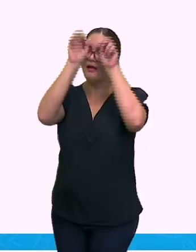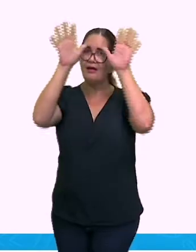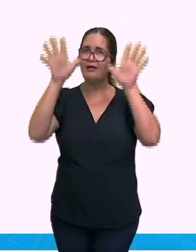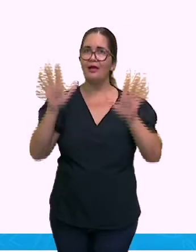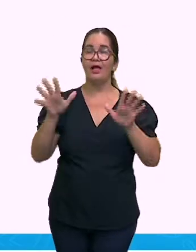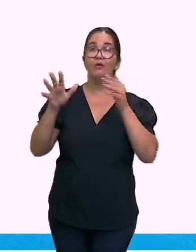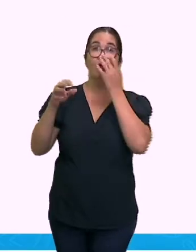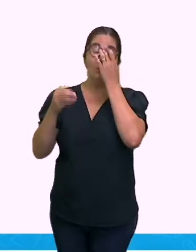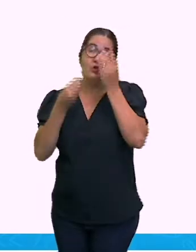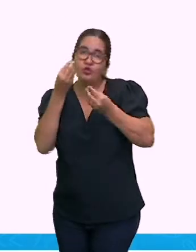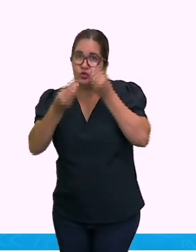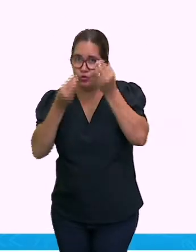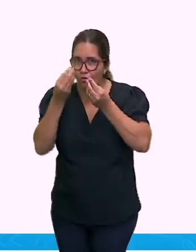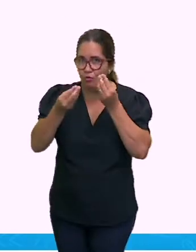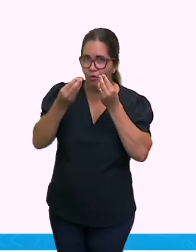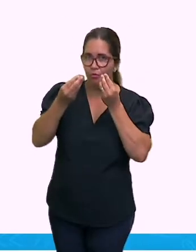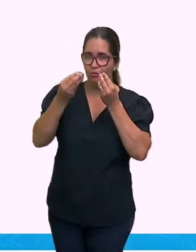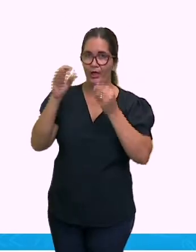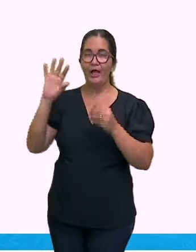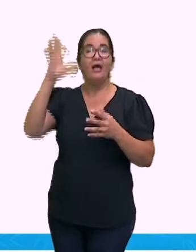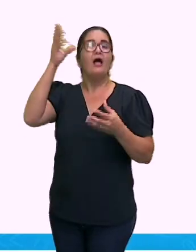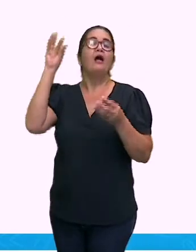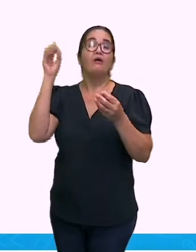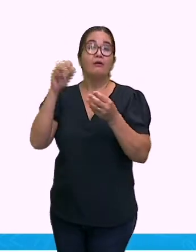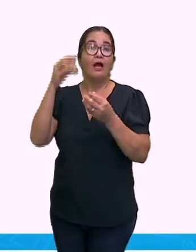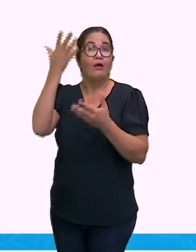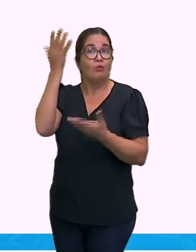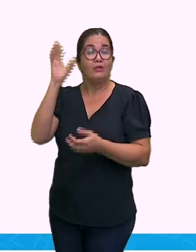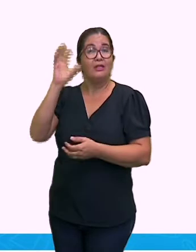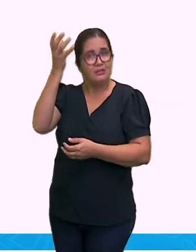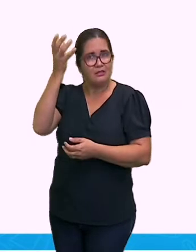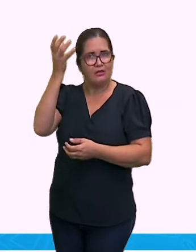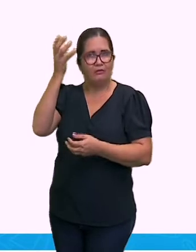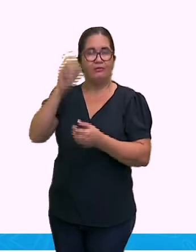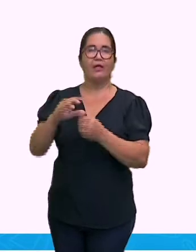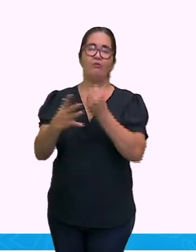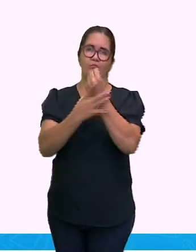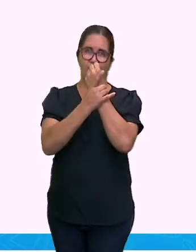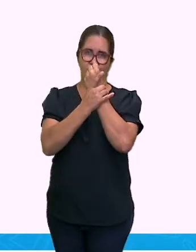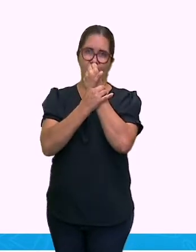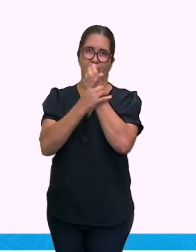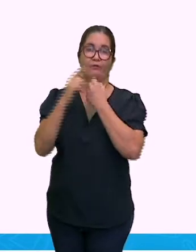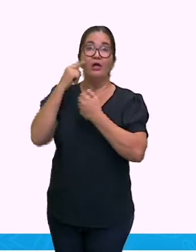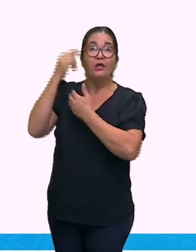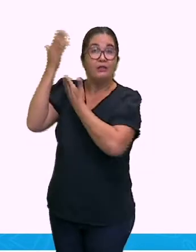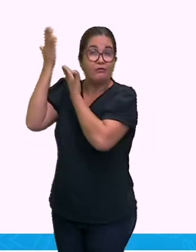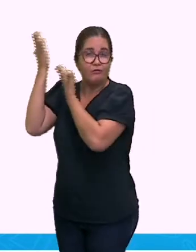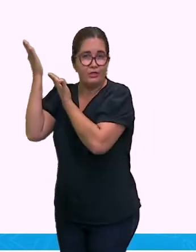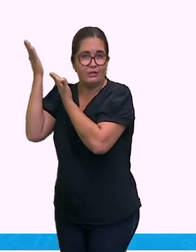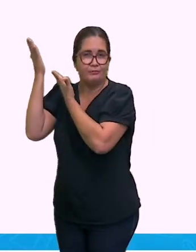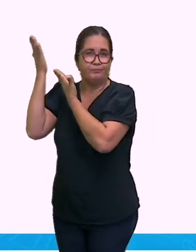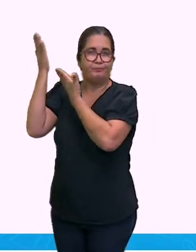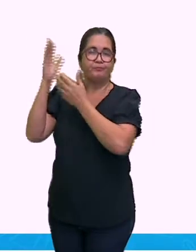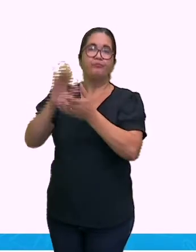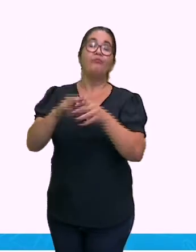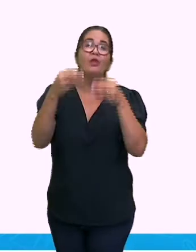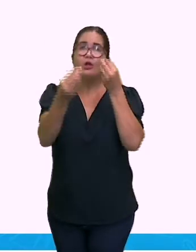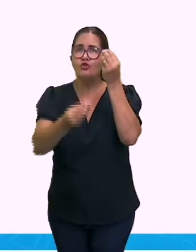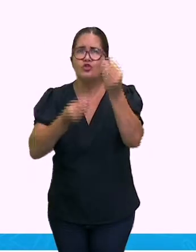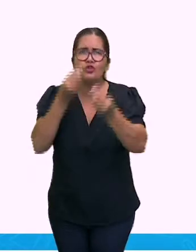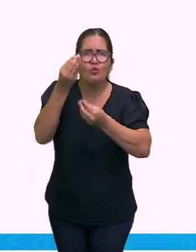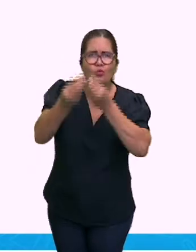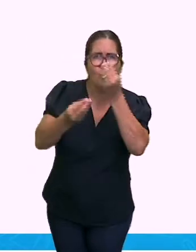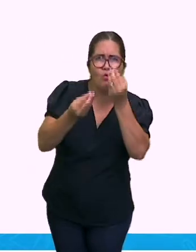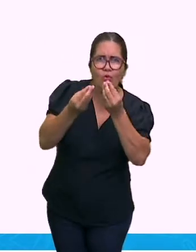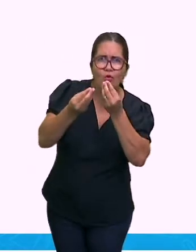ao absolutismo. O objetivo do mercantilismo é o metalismo, o